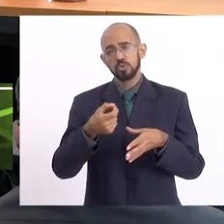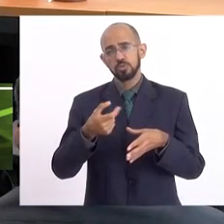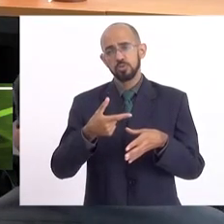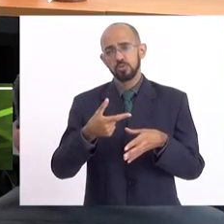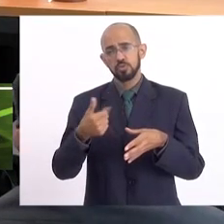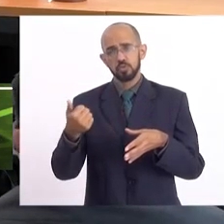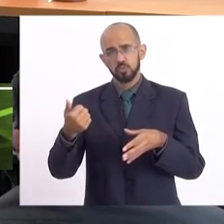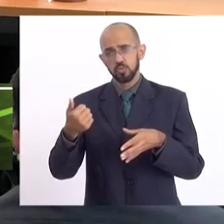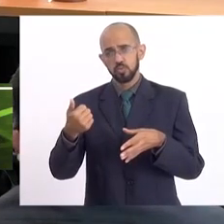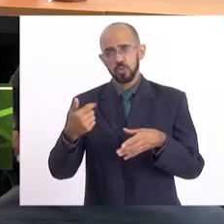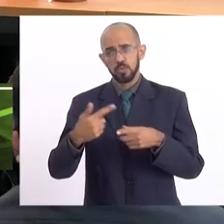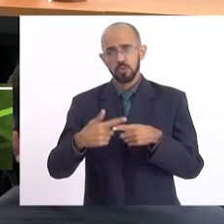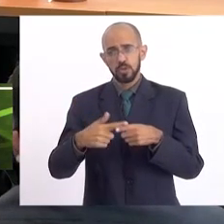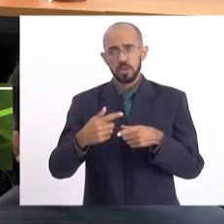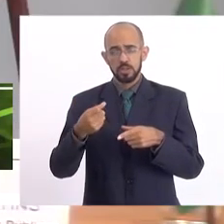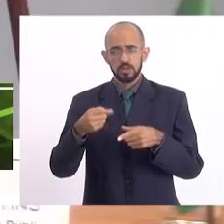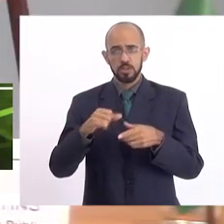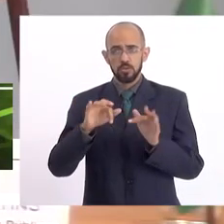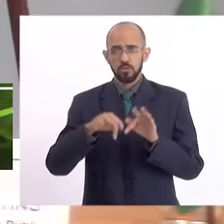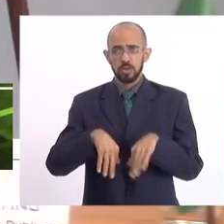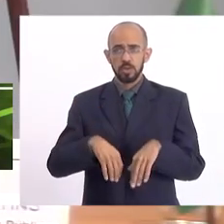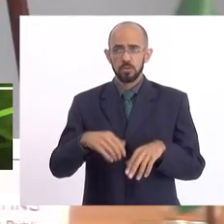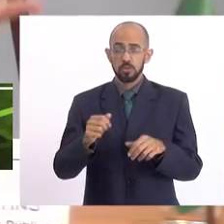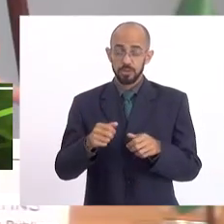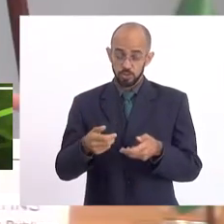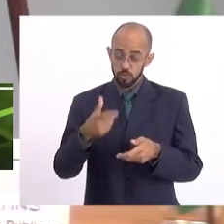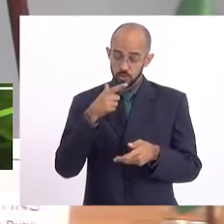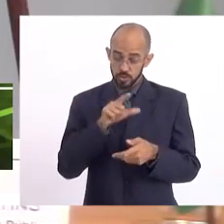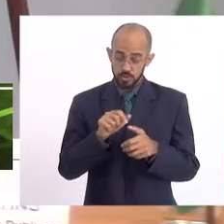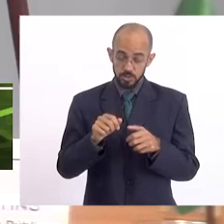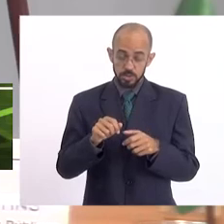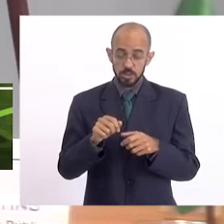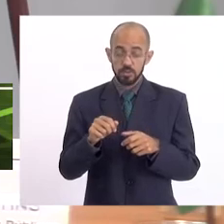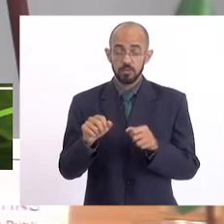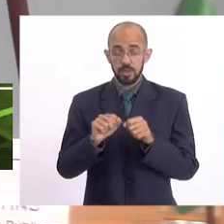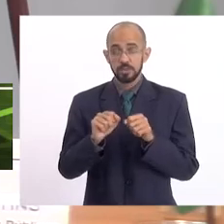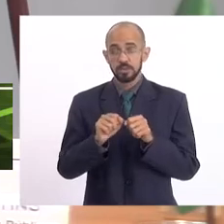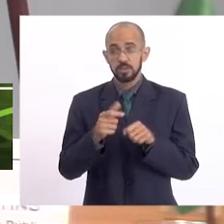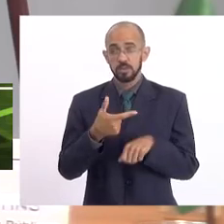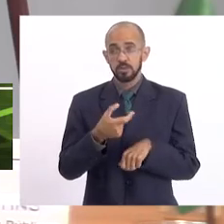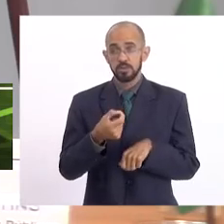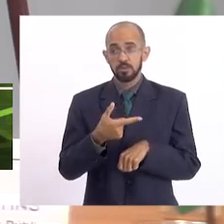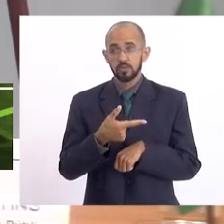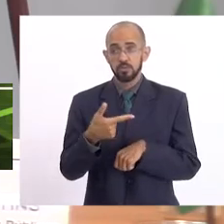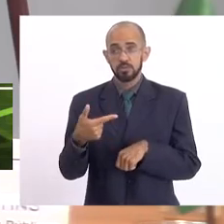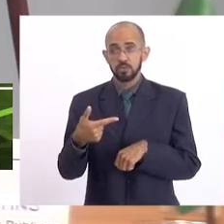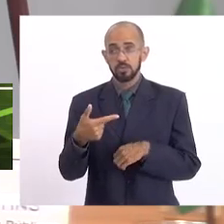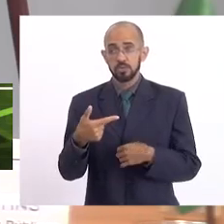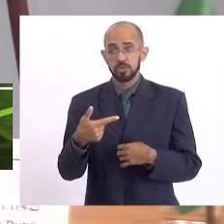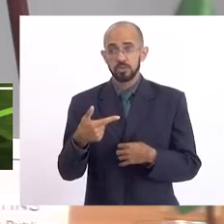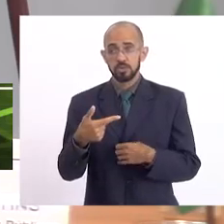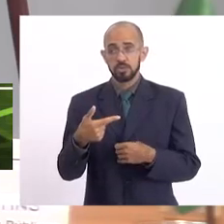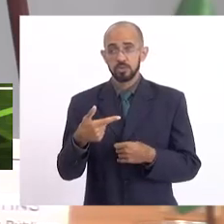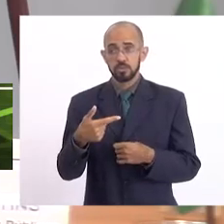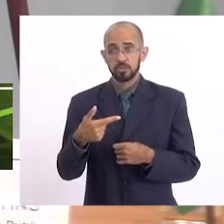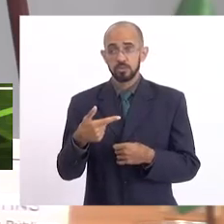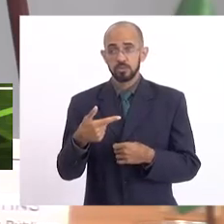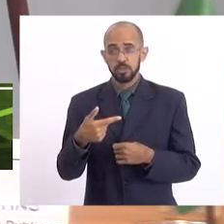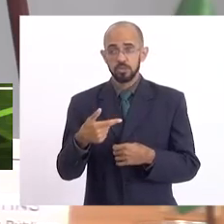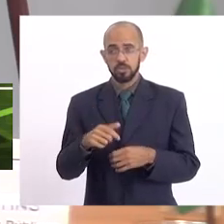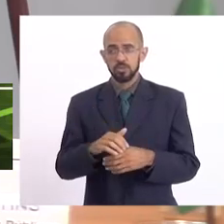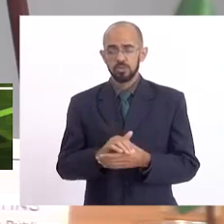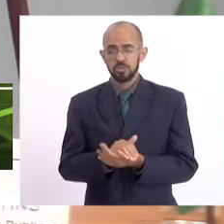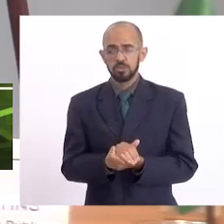para que seja em 21, mas para atender já em 22. Então, incluir nessa pauta da progressão o pessoal de